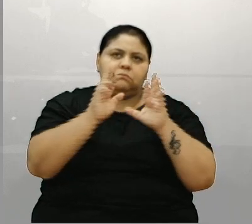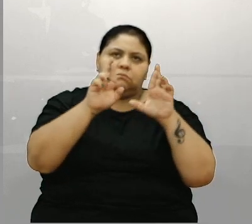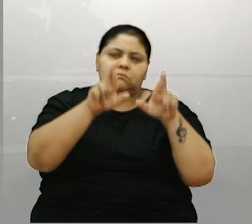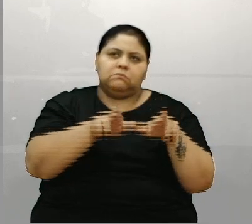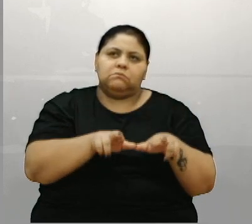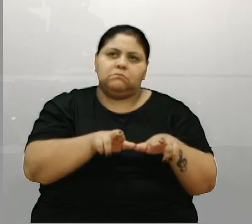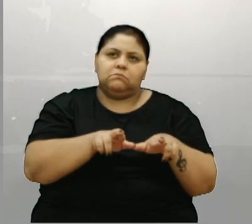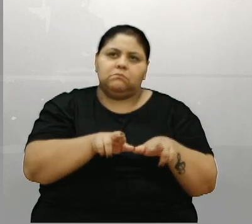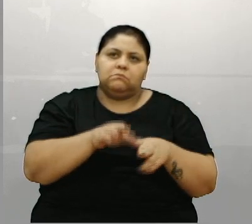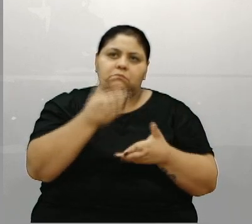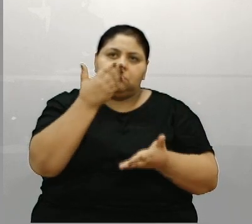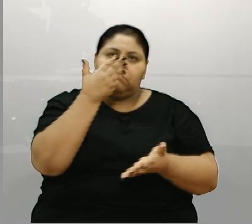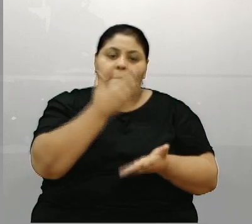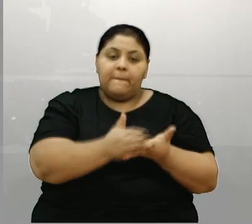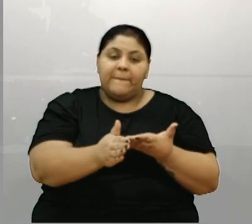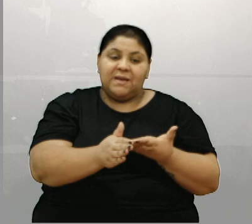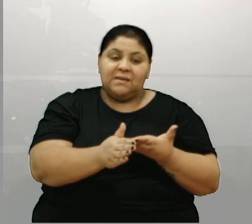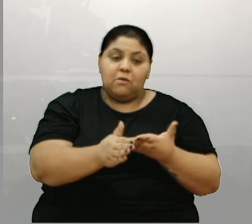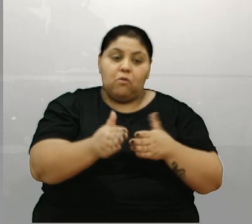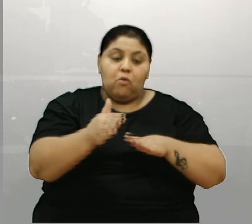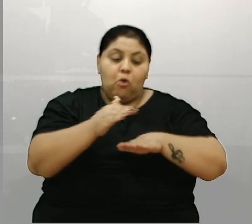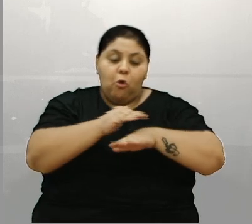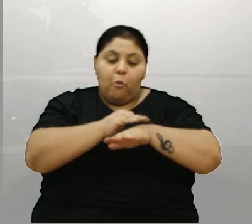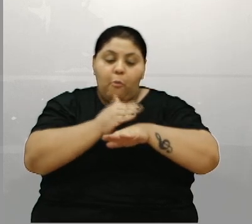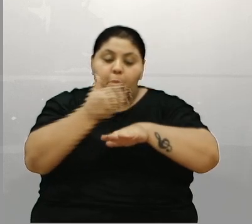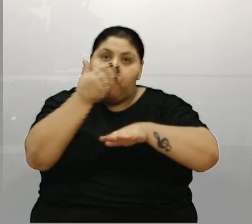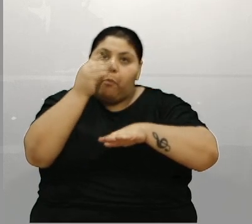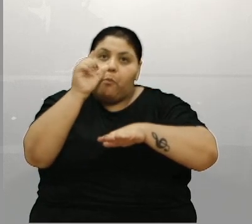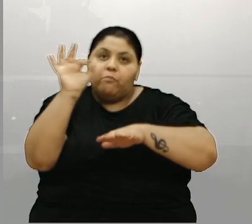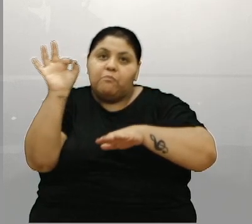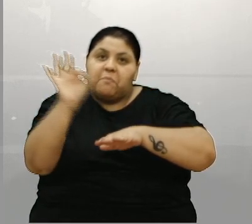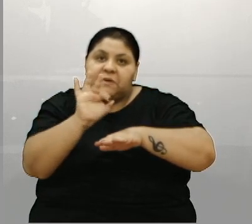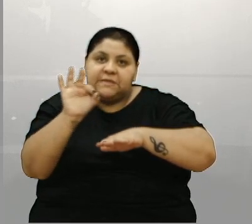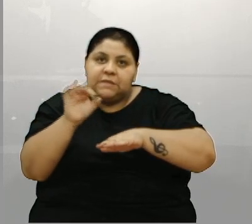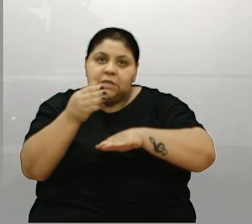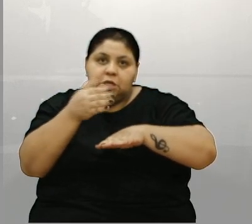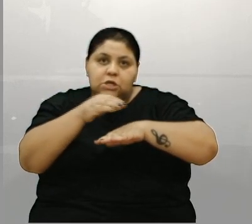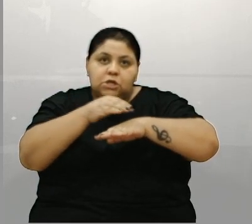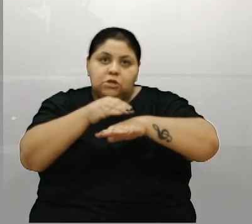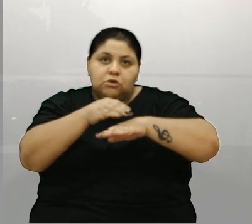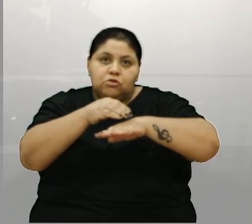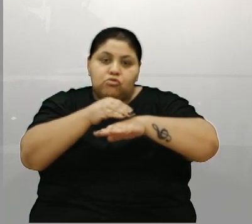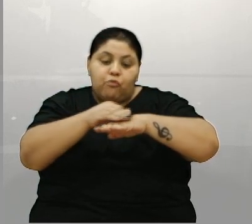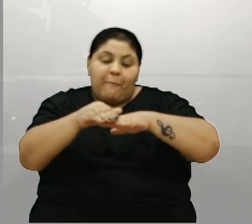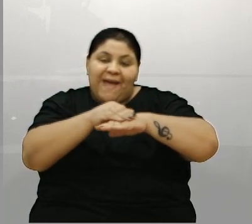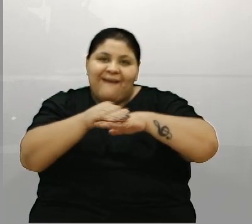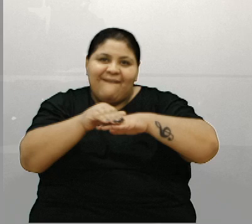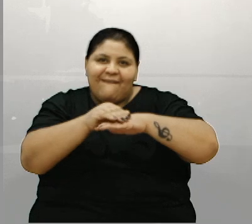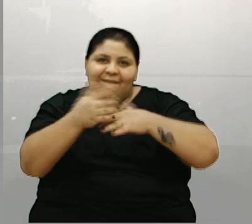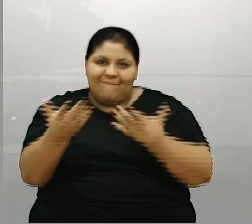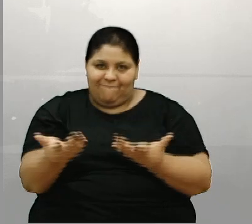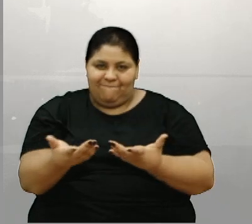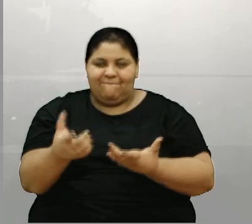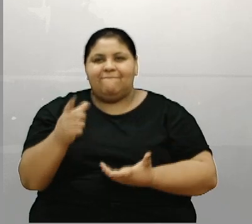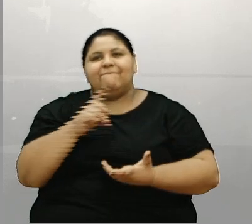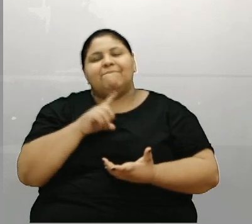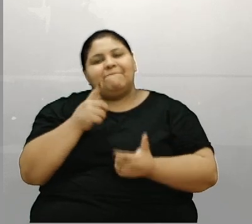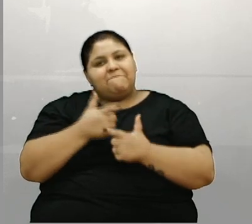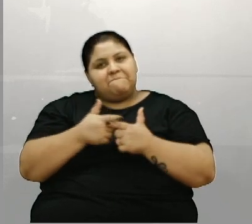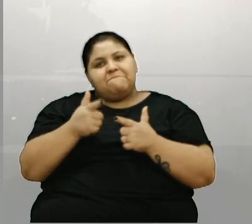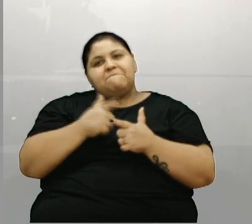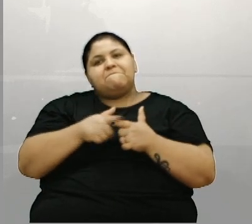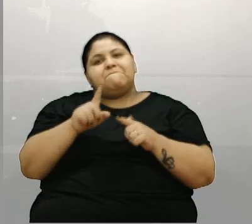acabou perdendo parte de um pé, entre outros acidentes com danos materiais e